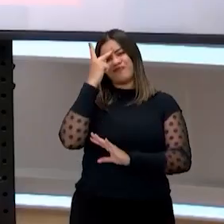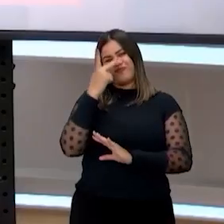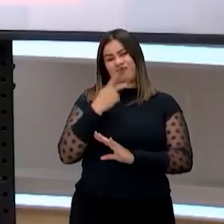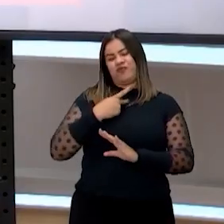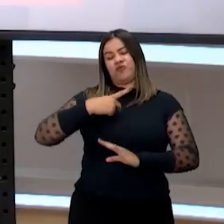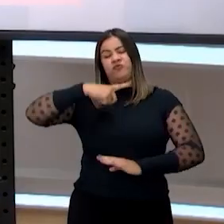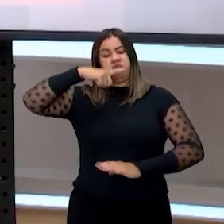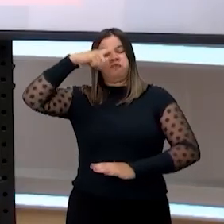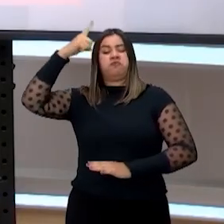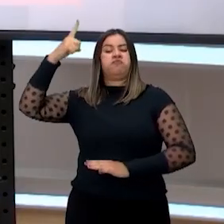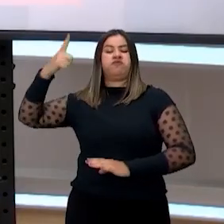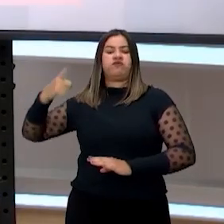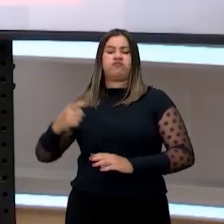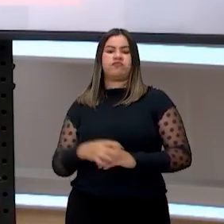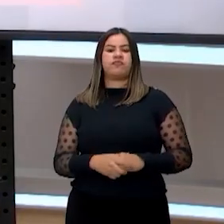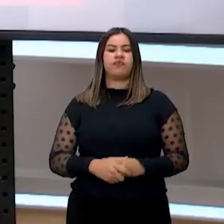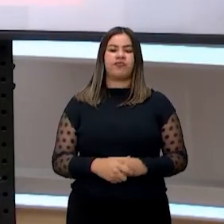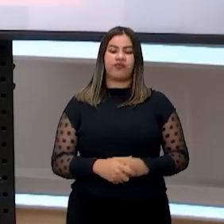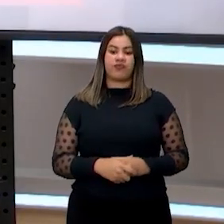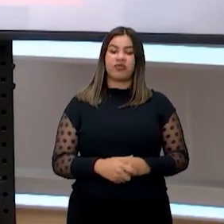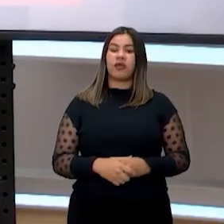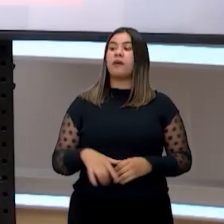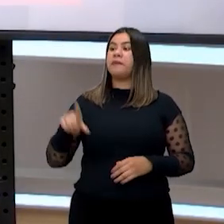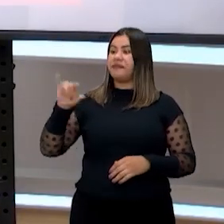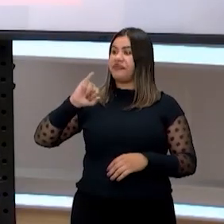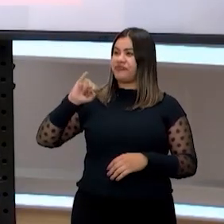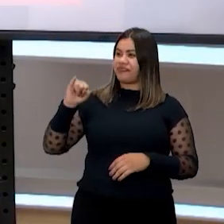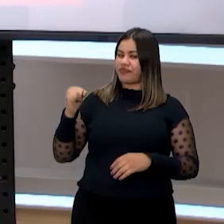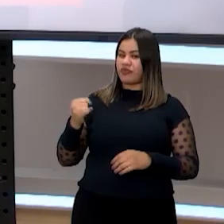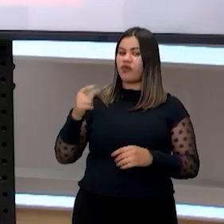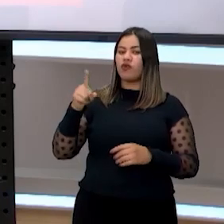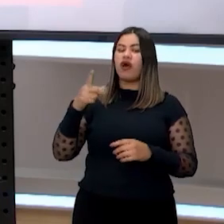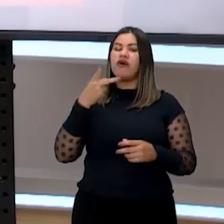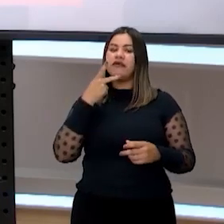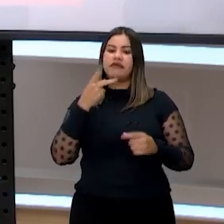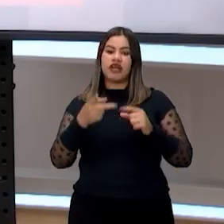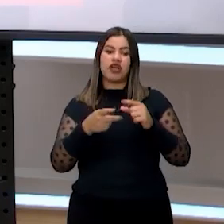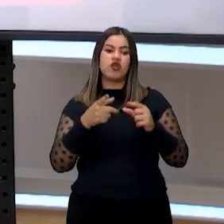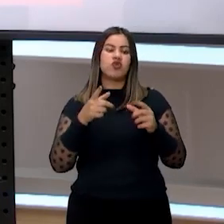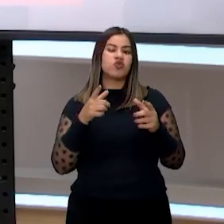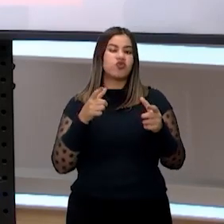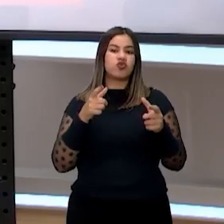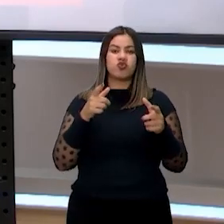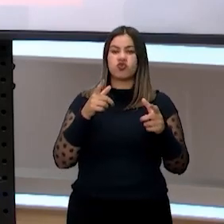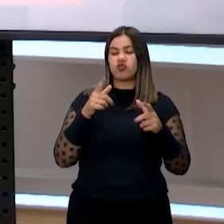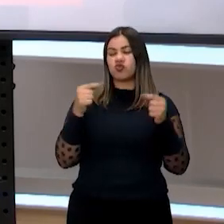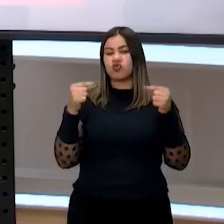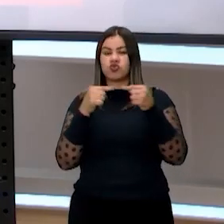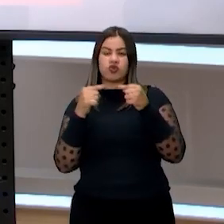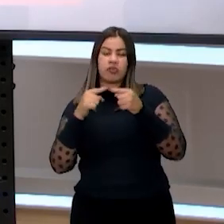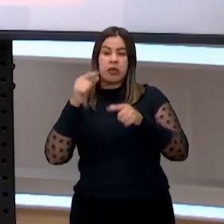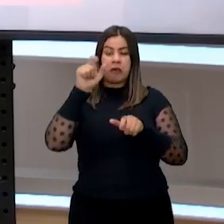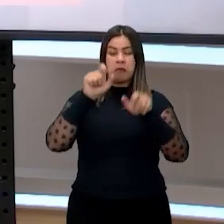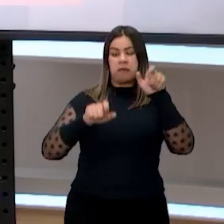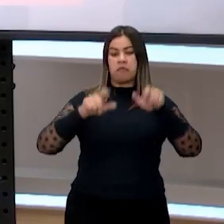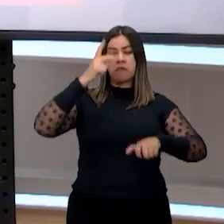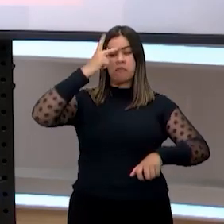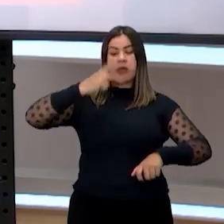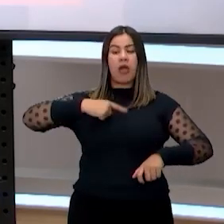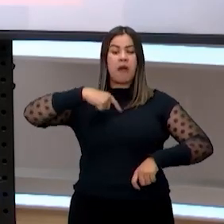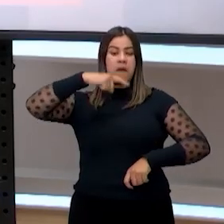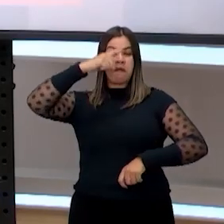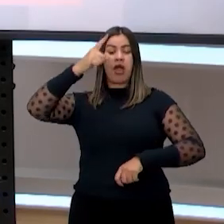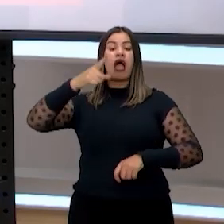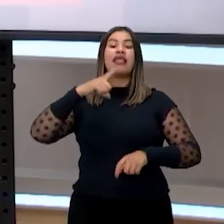esse gancho aqui, já que você falou que tudo é colocado na cota do indivíduo, a gente cai